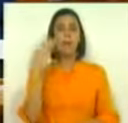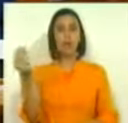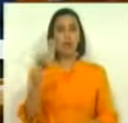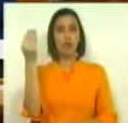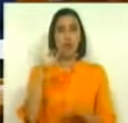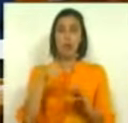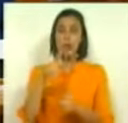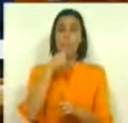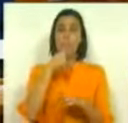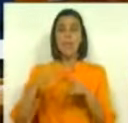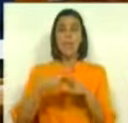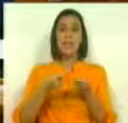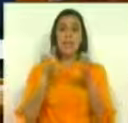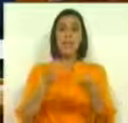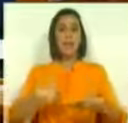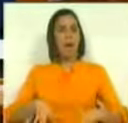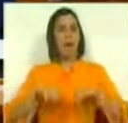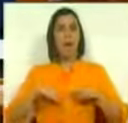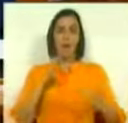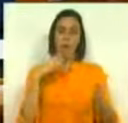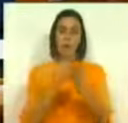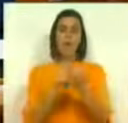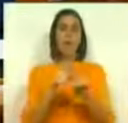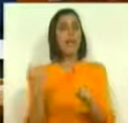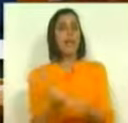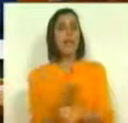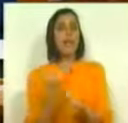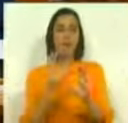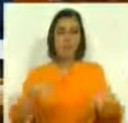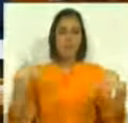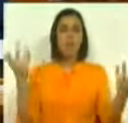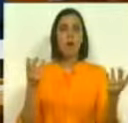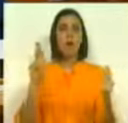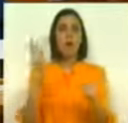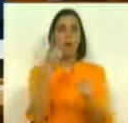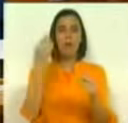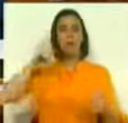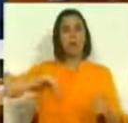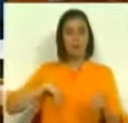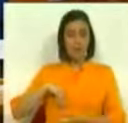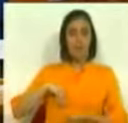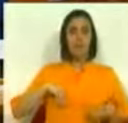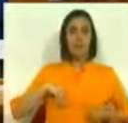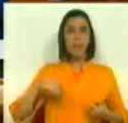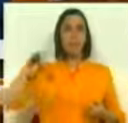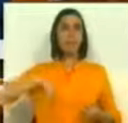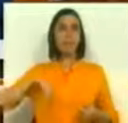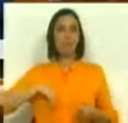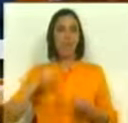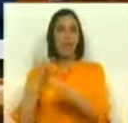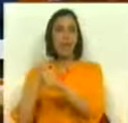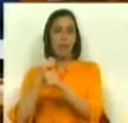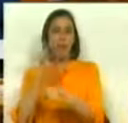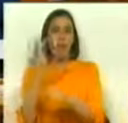jovens. A medida de incentivo à aceitação de ofertas de emprego que permite a acumulação do subsídio de desemprego com remuneração